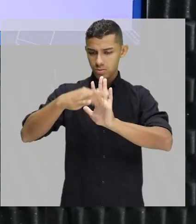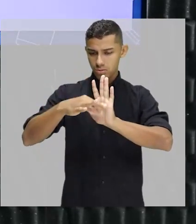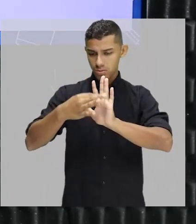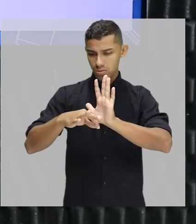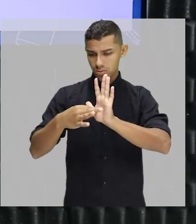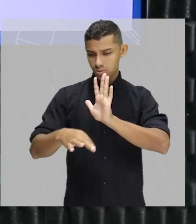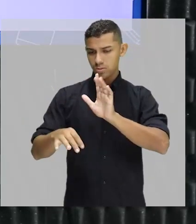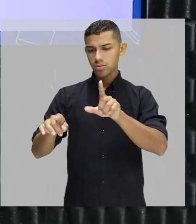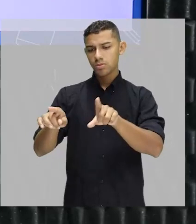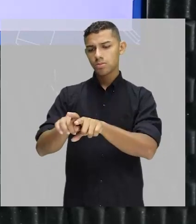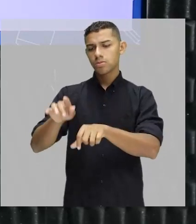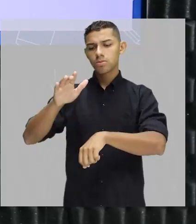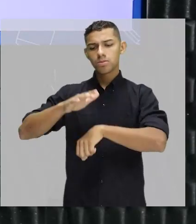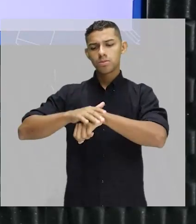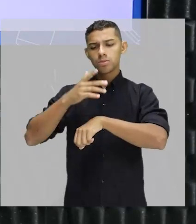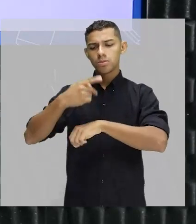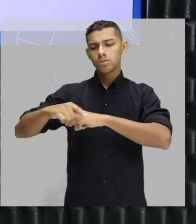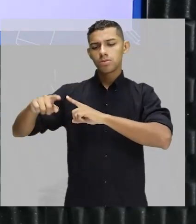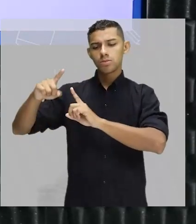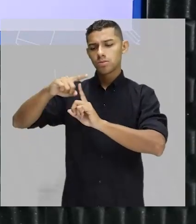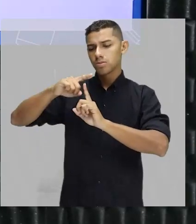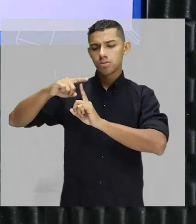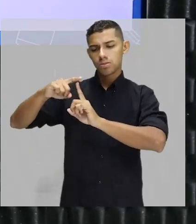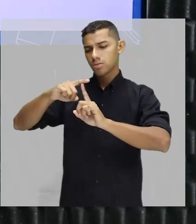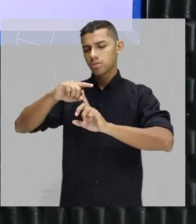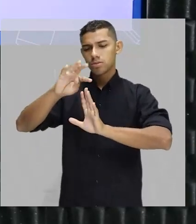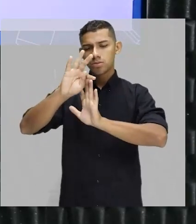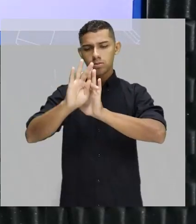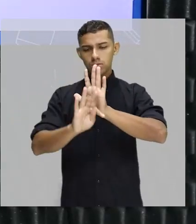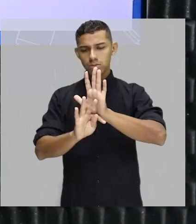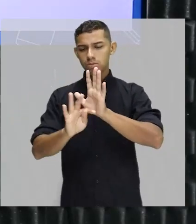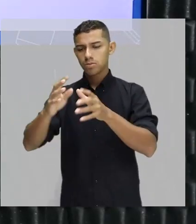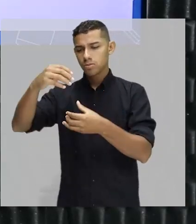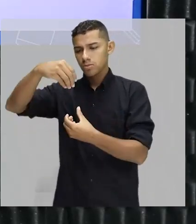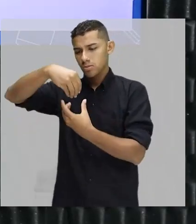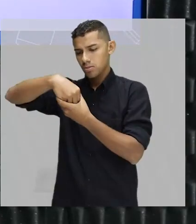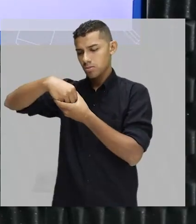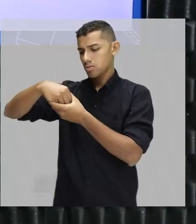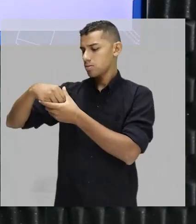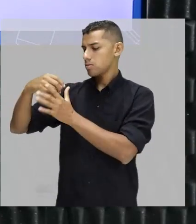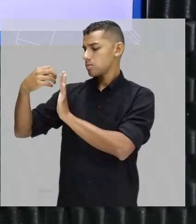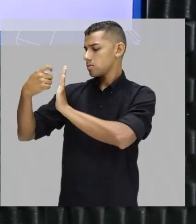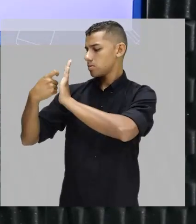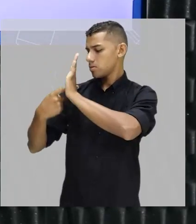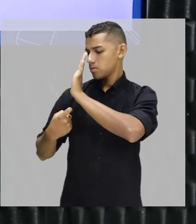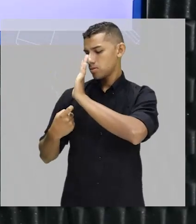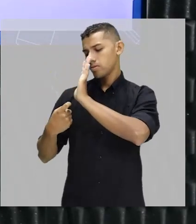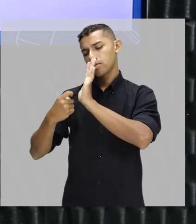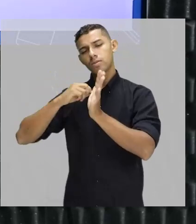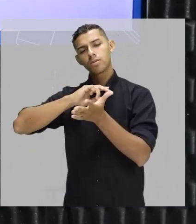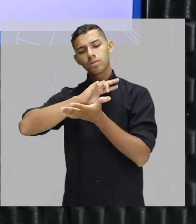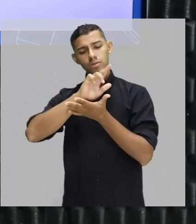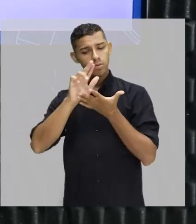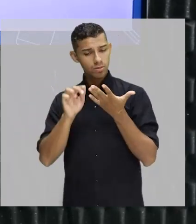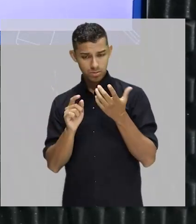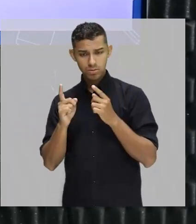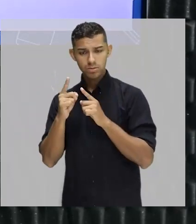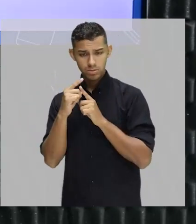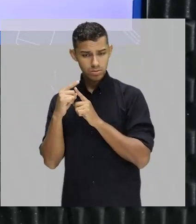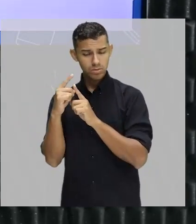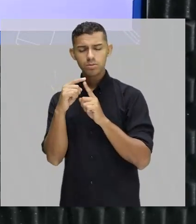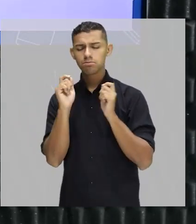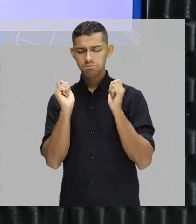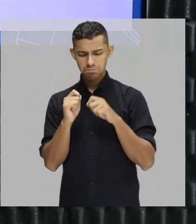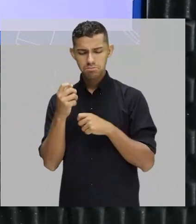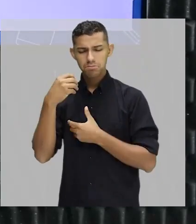de uma tipologia textual. Então, será que dentro de um mesmo texto eu posso ter várias tipologias? Sim. Dentro